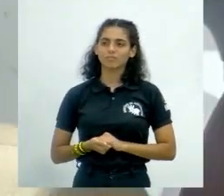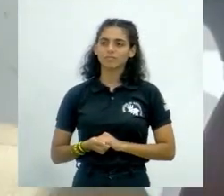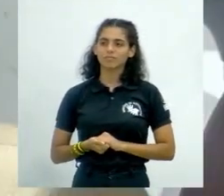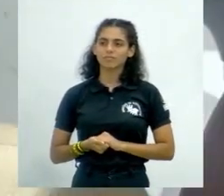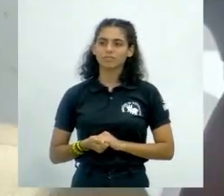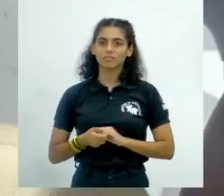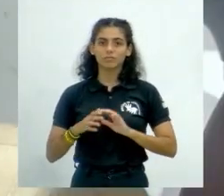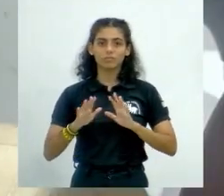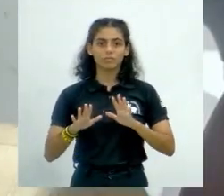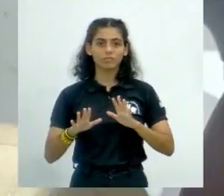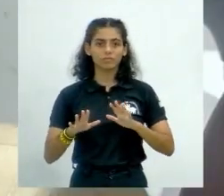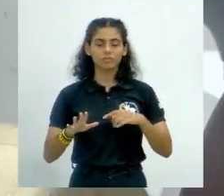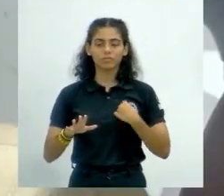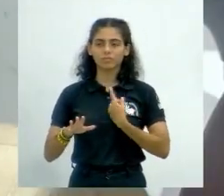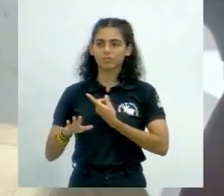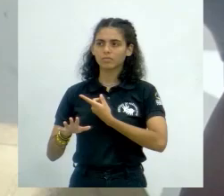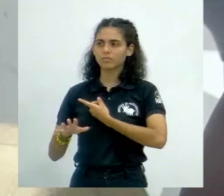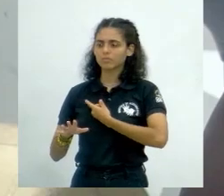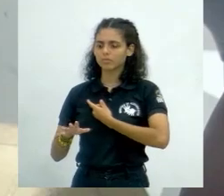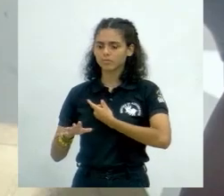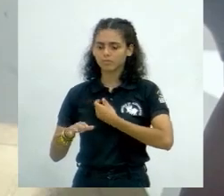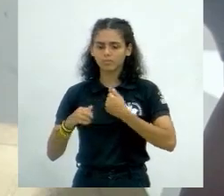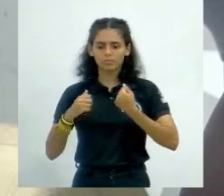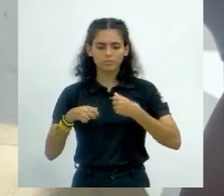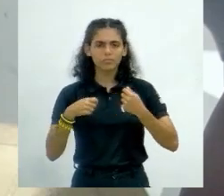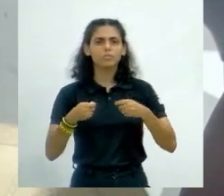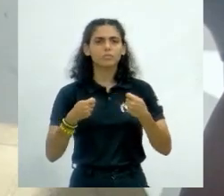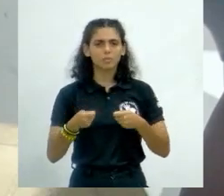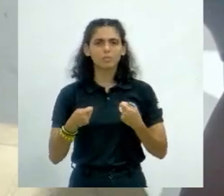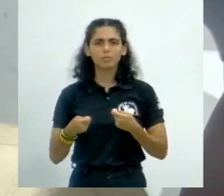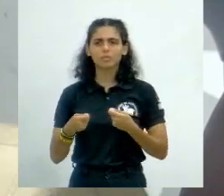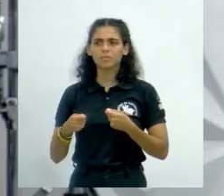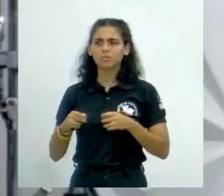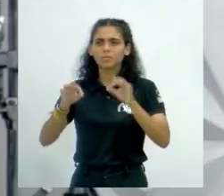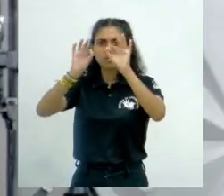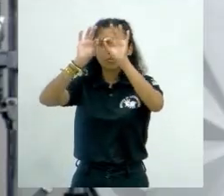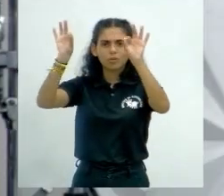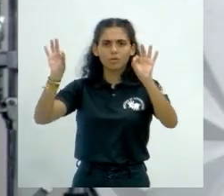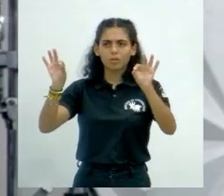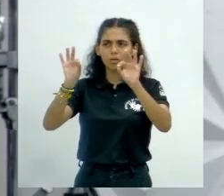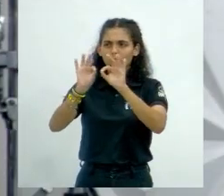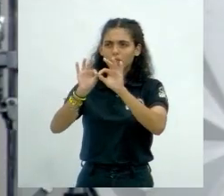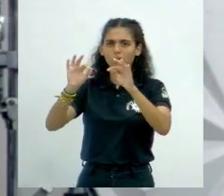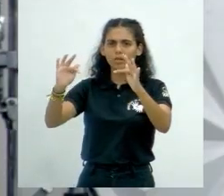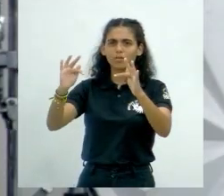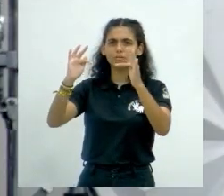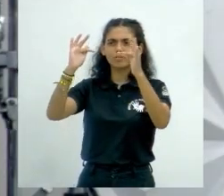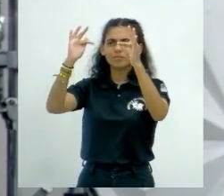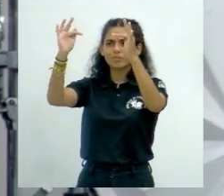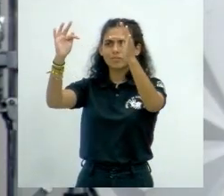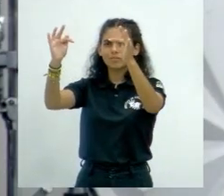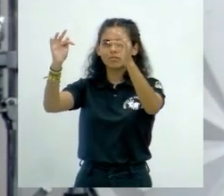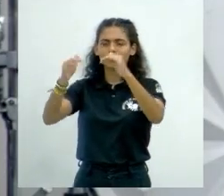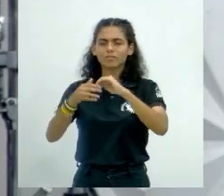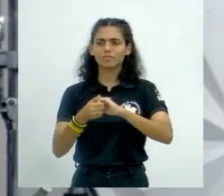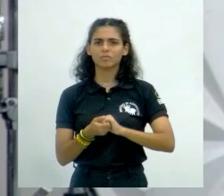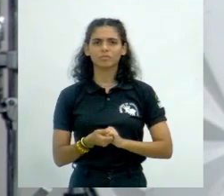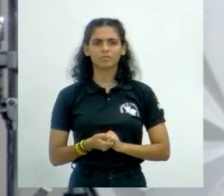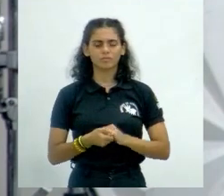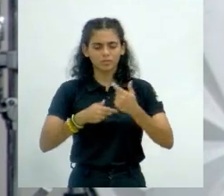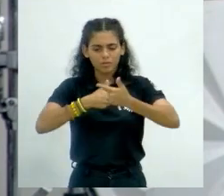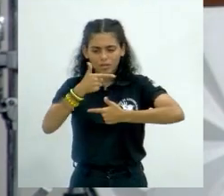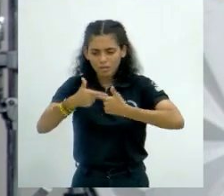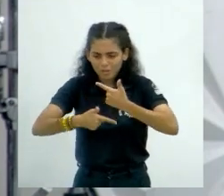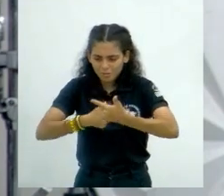essa capacidade de eu poder somar as peças, organizar os ingredientes e transformar aquilo em